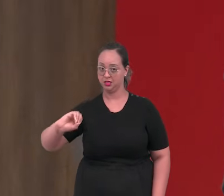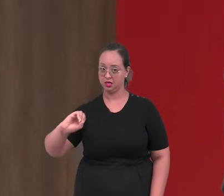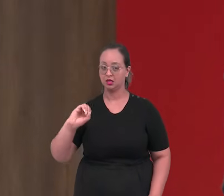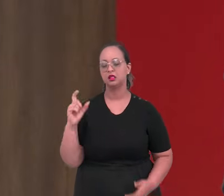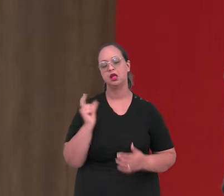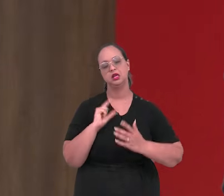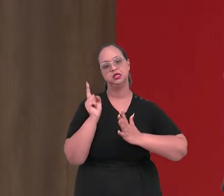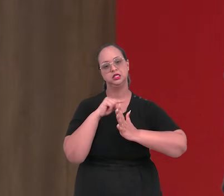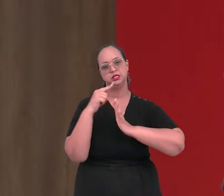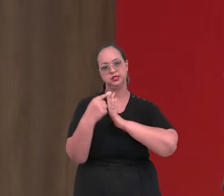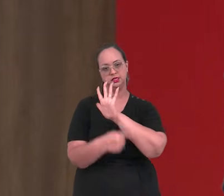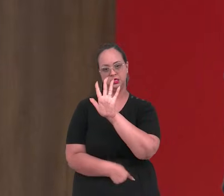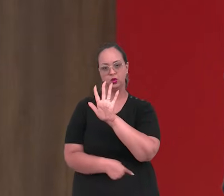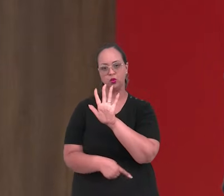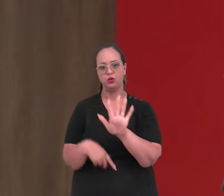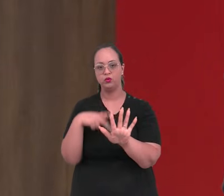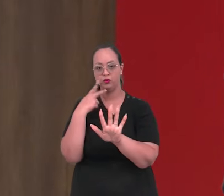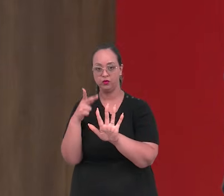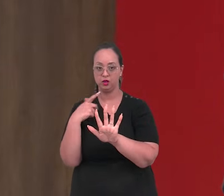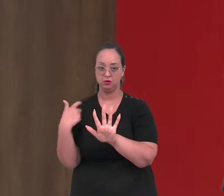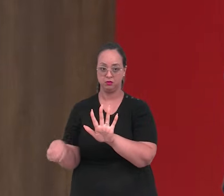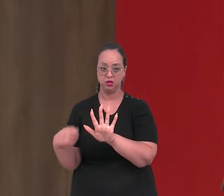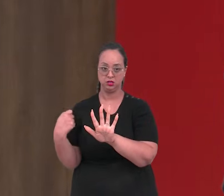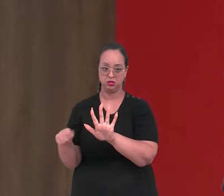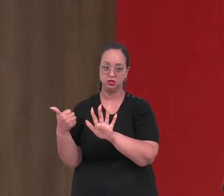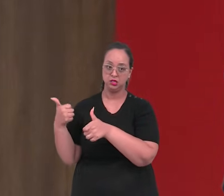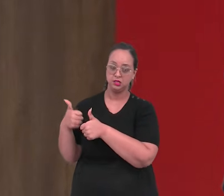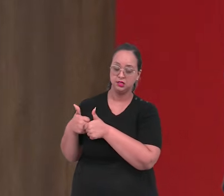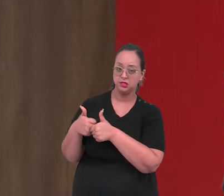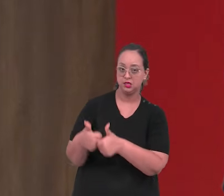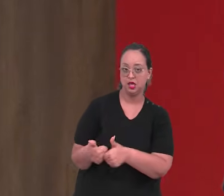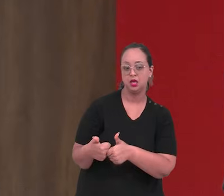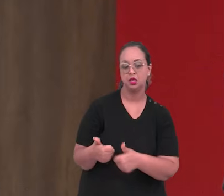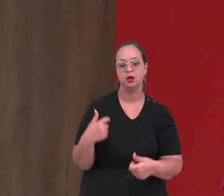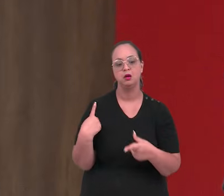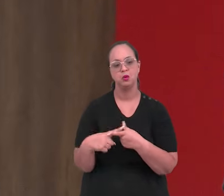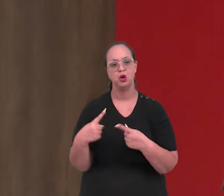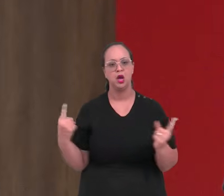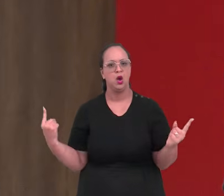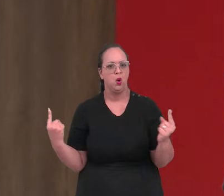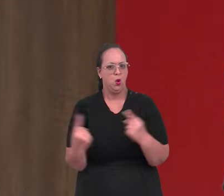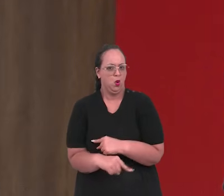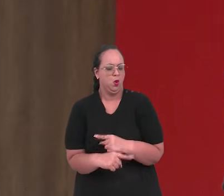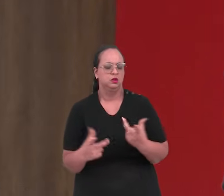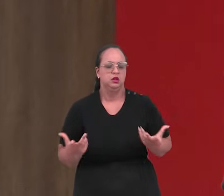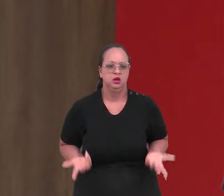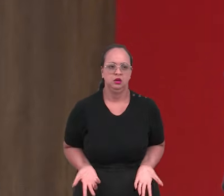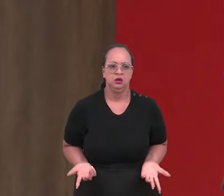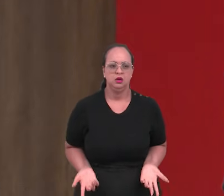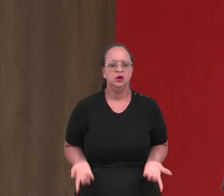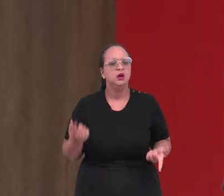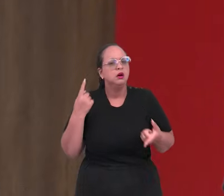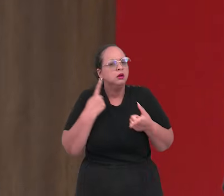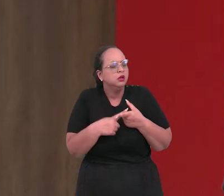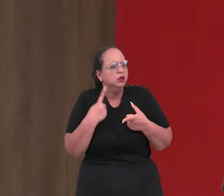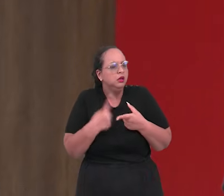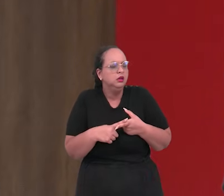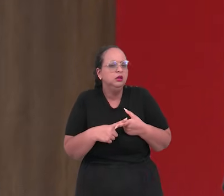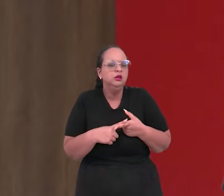pontos que o arminianismo fala e o calvinismo colocando contra o calvinismo. Ainda bem